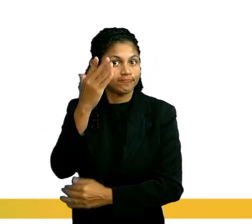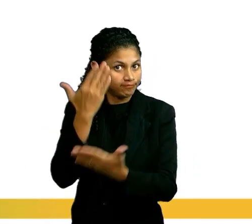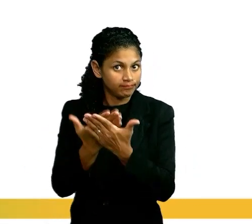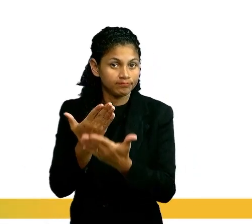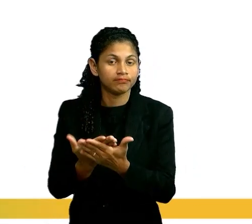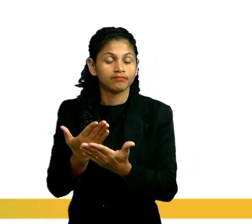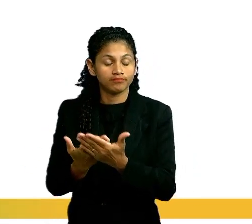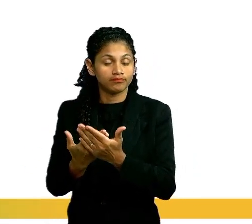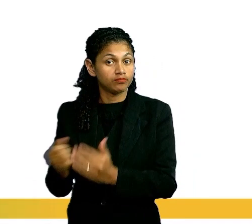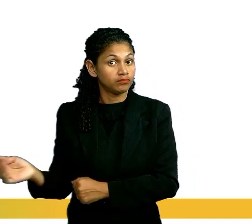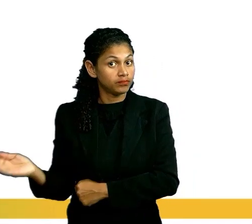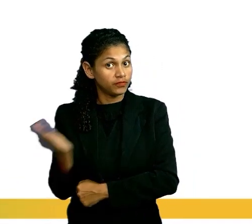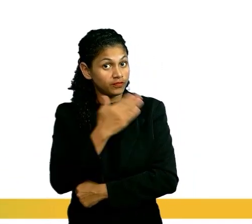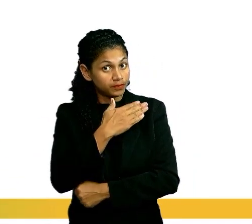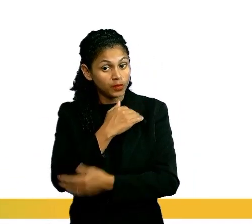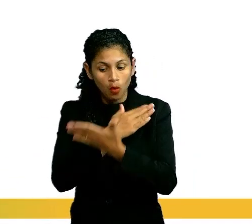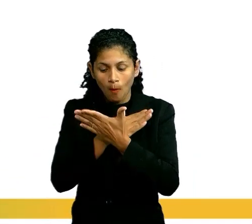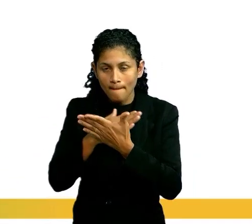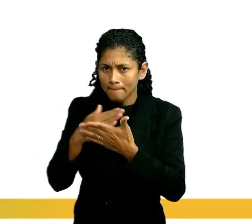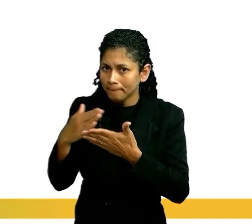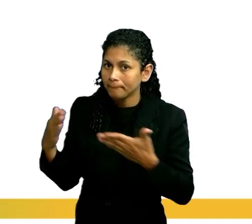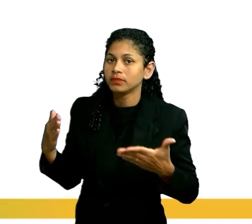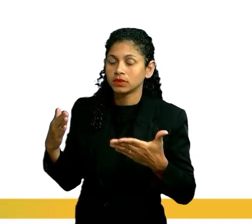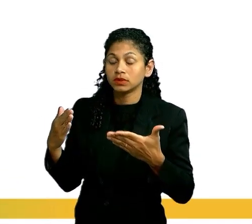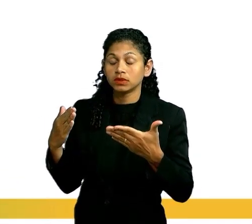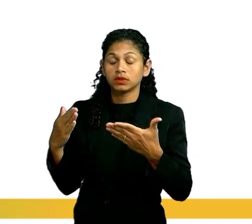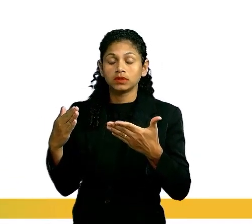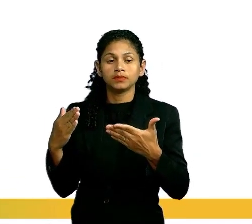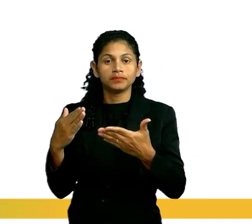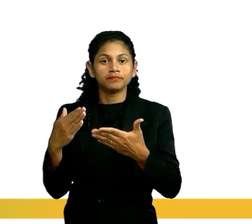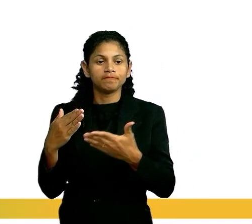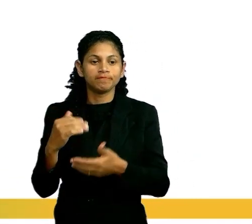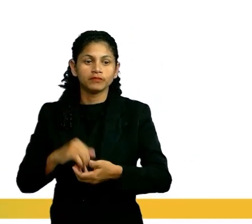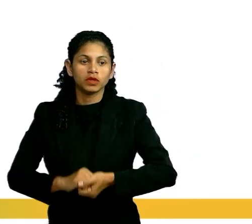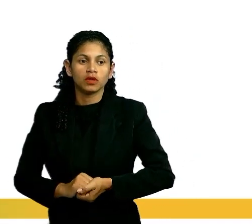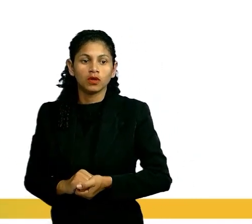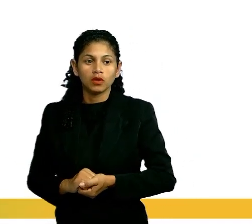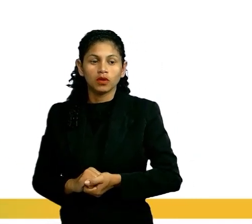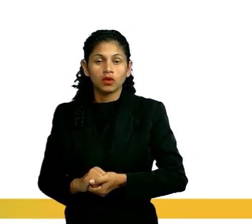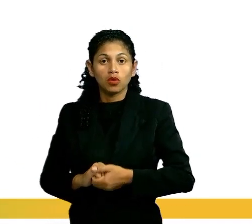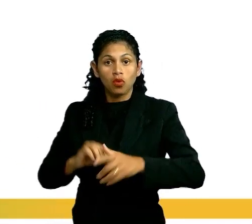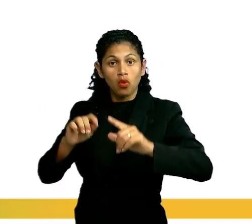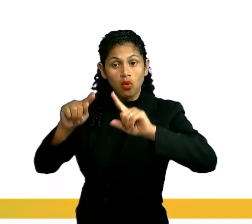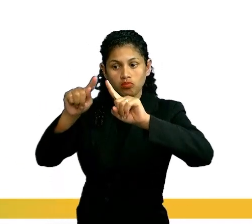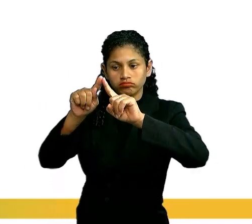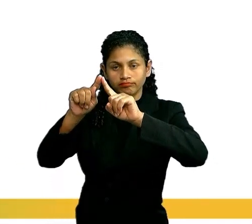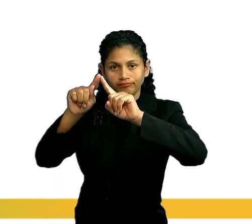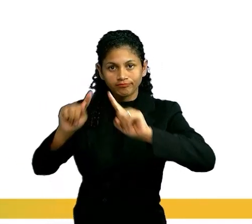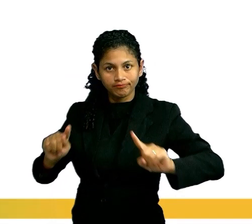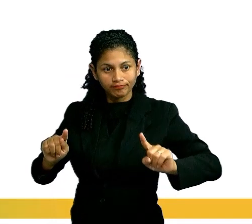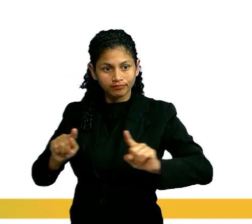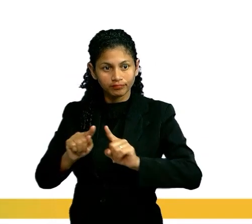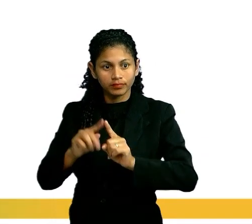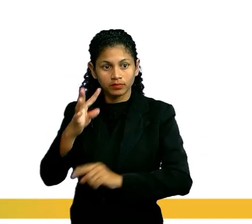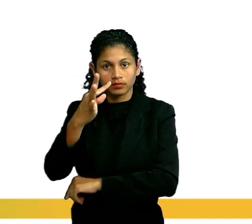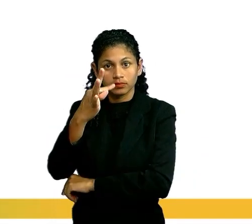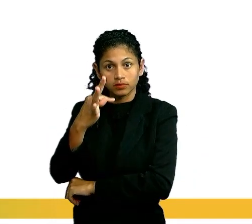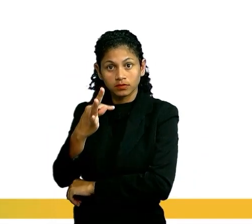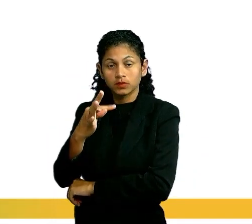Vamos começar pelo mais famoso, que é o triângulo retângulo. O triângulo retângulo é um polígono que possui diversas